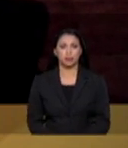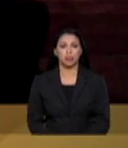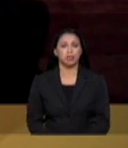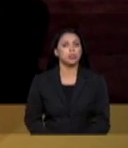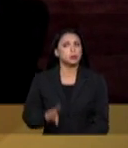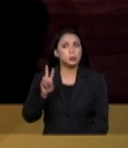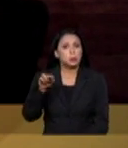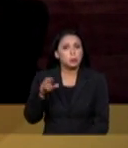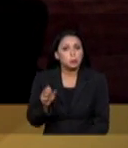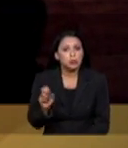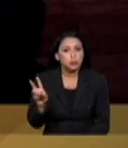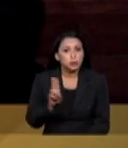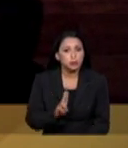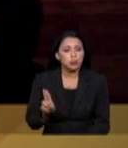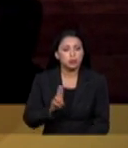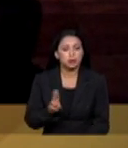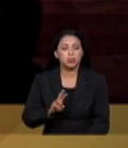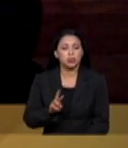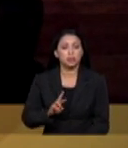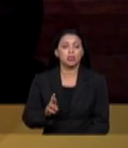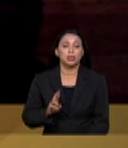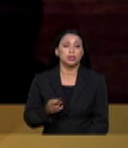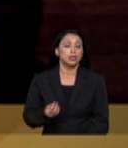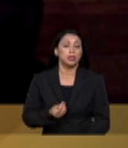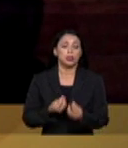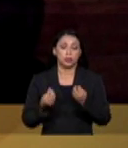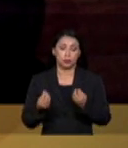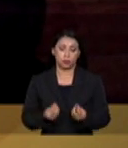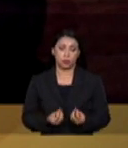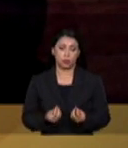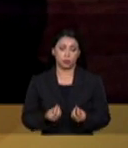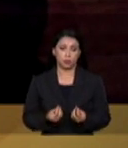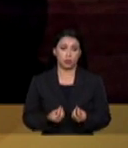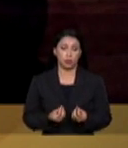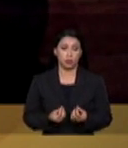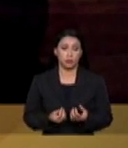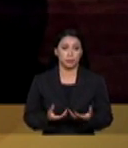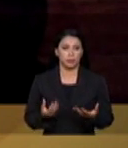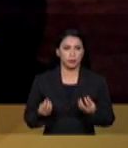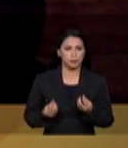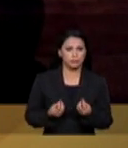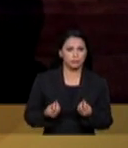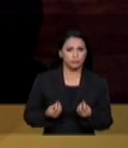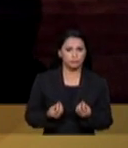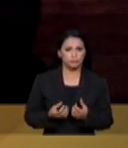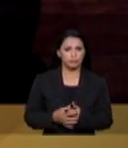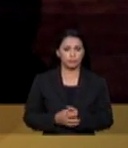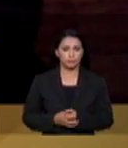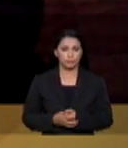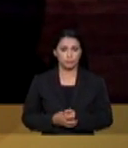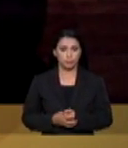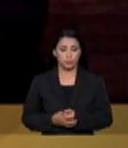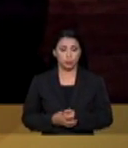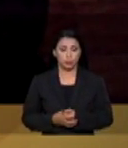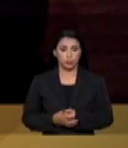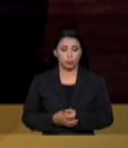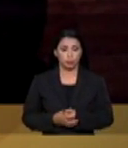utilizariam desse recurso em primeiro lugar porque se tratava de um modo de resistência